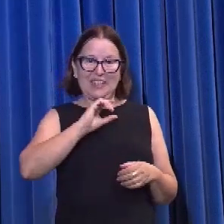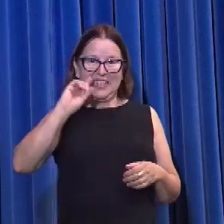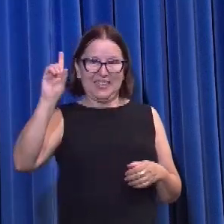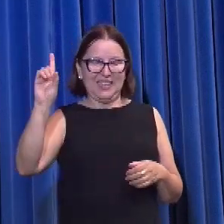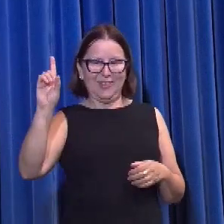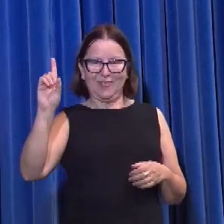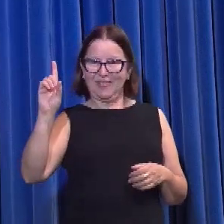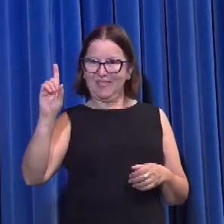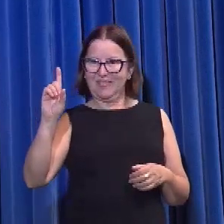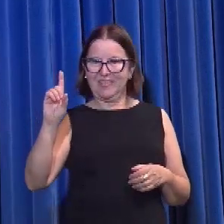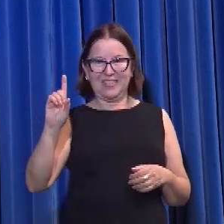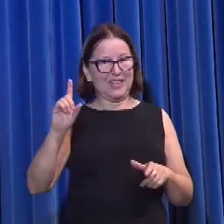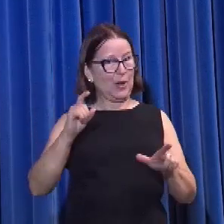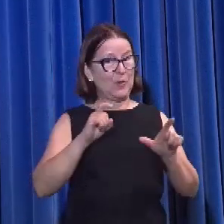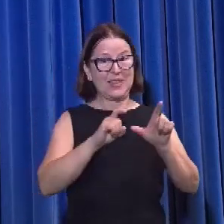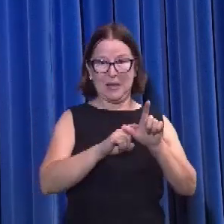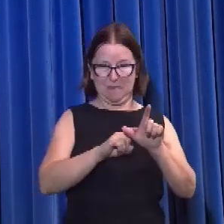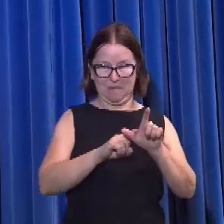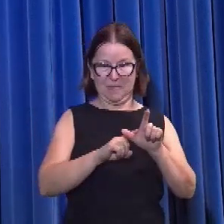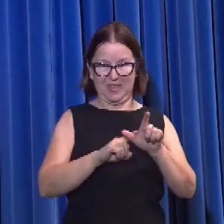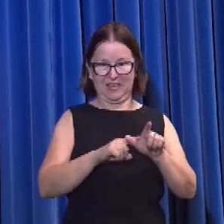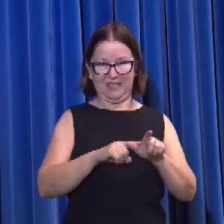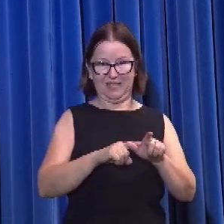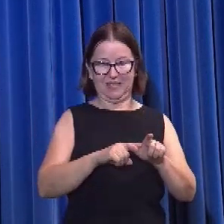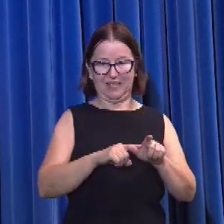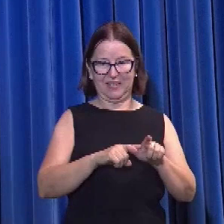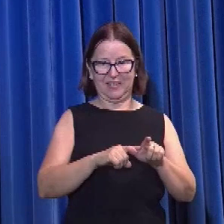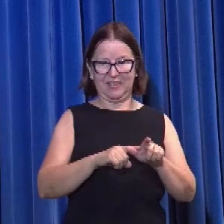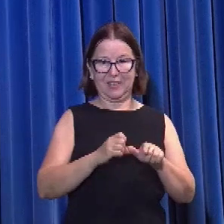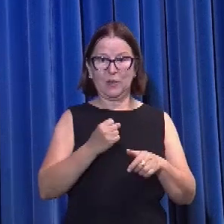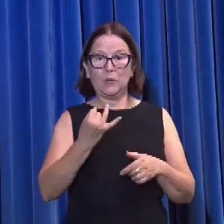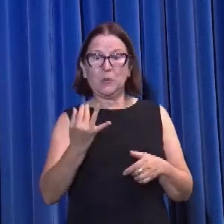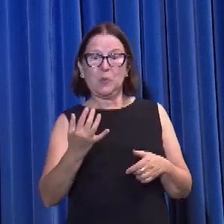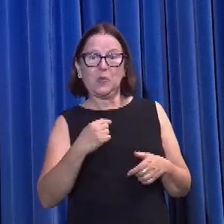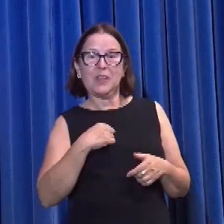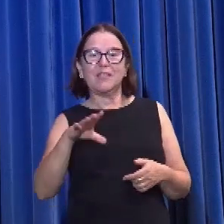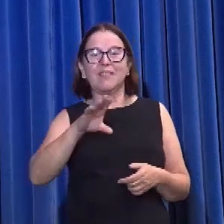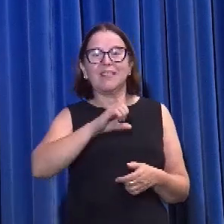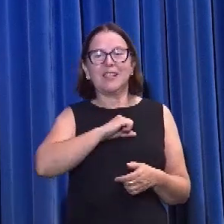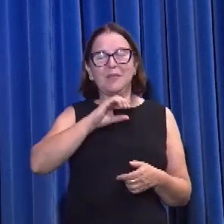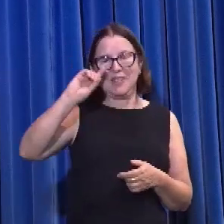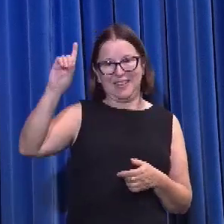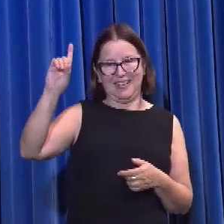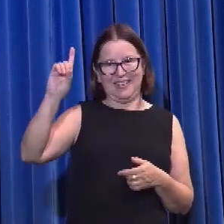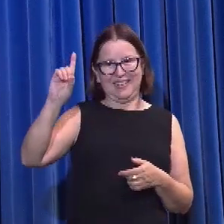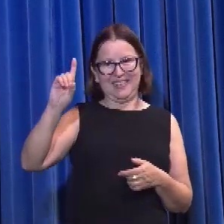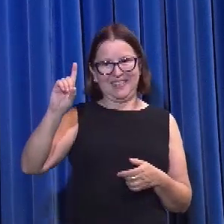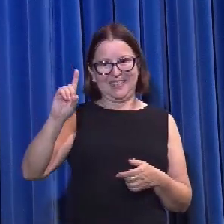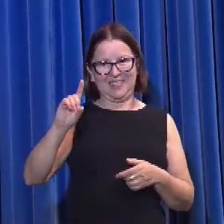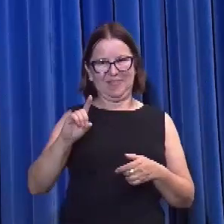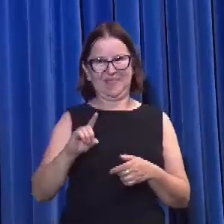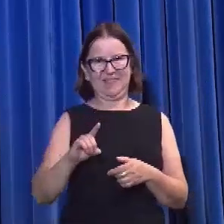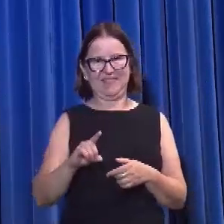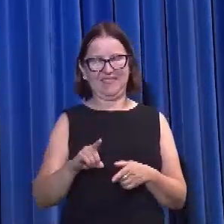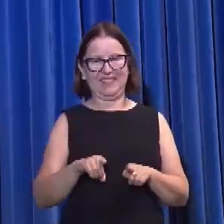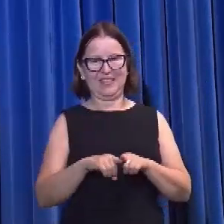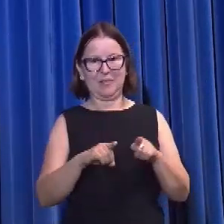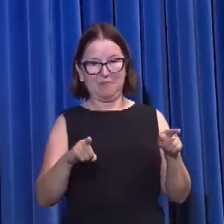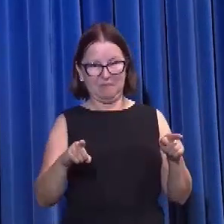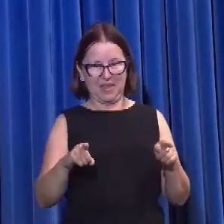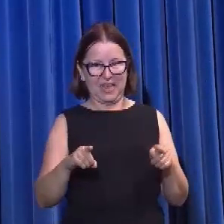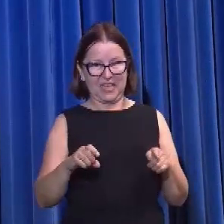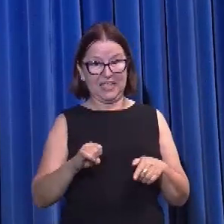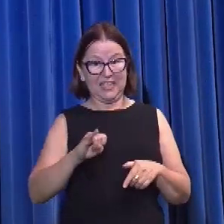do quanto eu o amo, mas o meu amor vai depender do quanto eu conheço o amor de Deus.